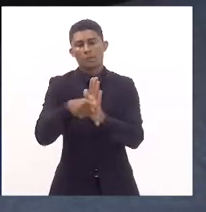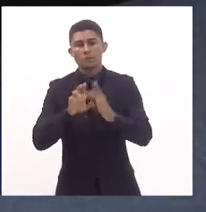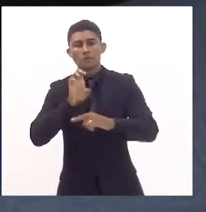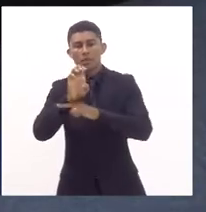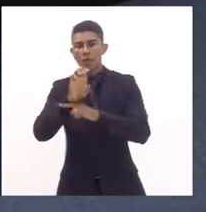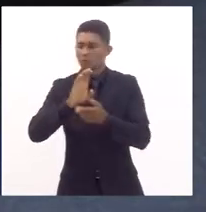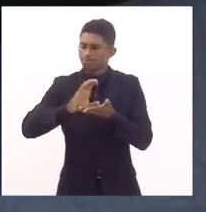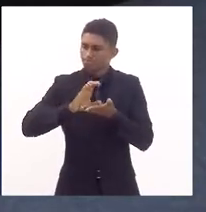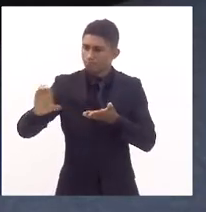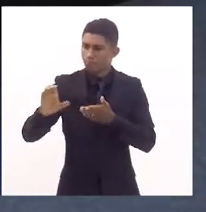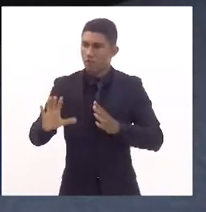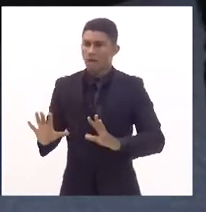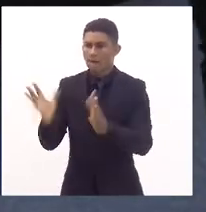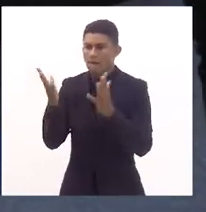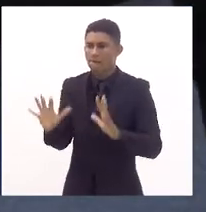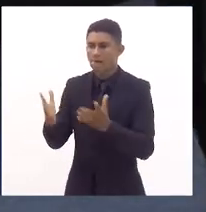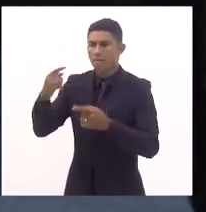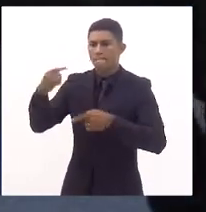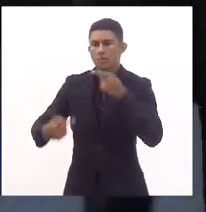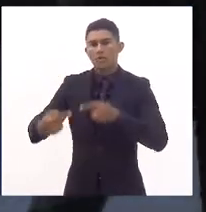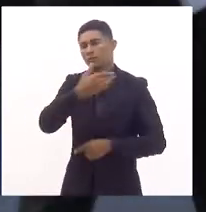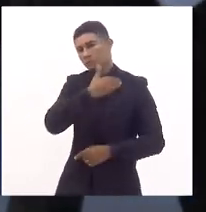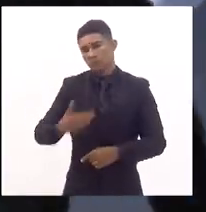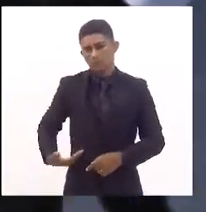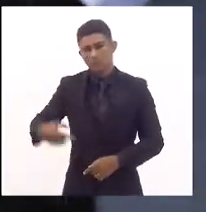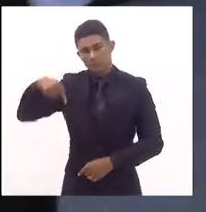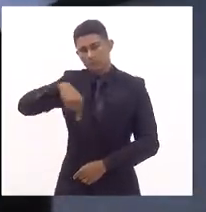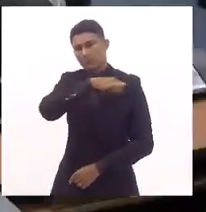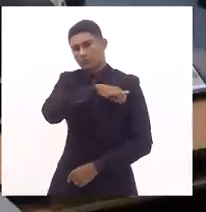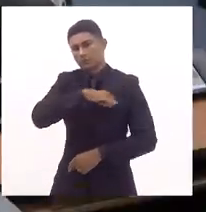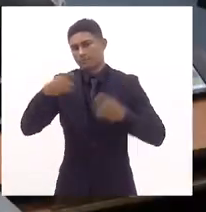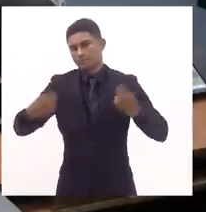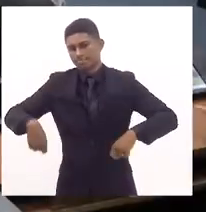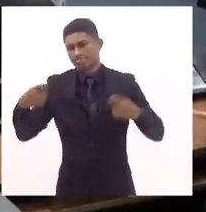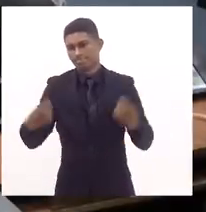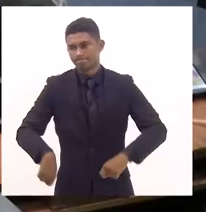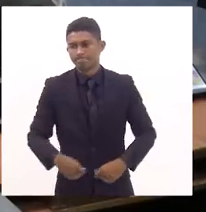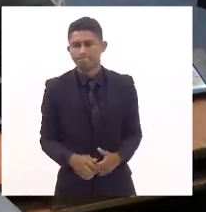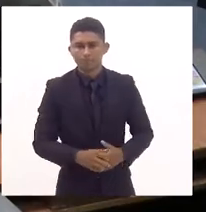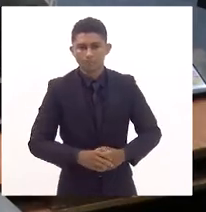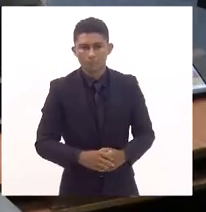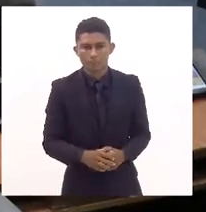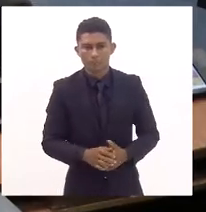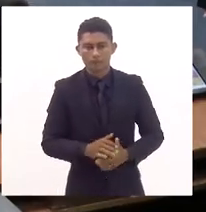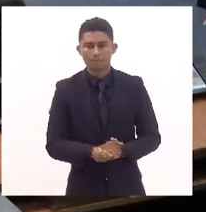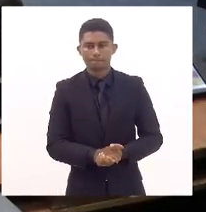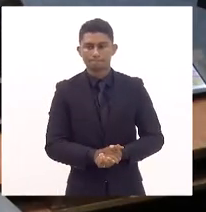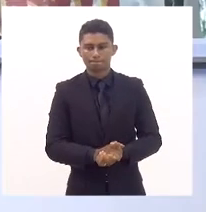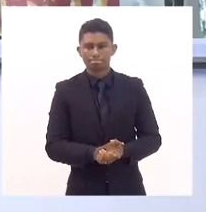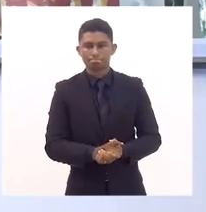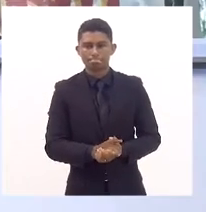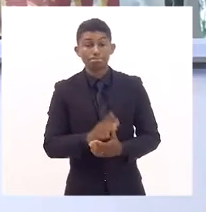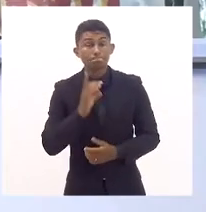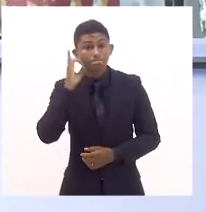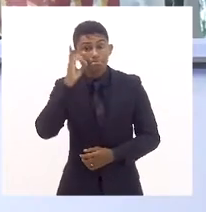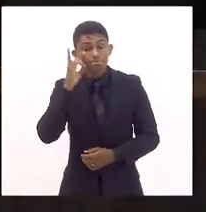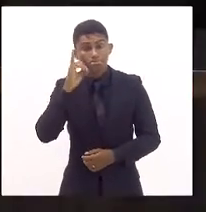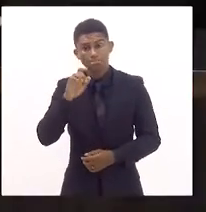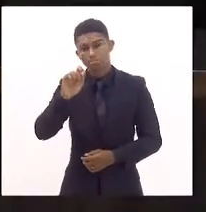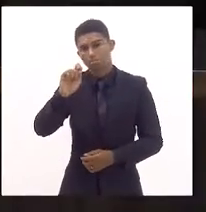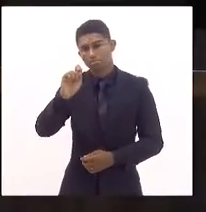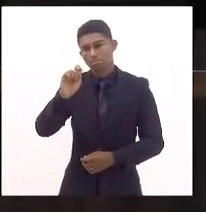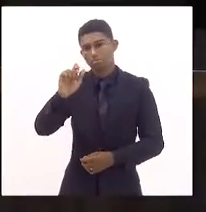fomentar essa política pública aqui no estado do Rio de Janeiro. Deputado Alexandre